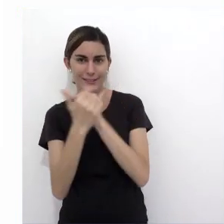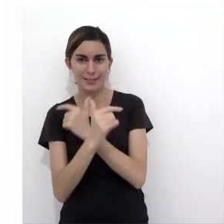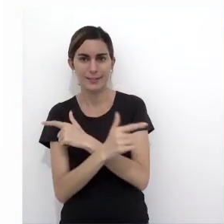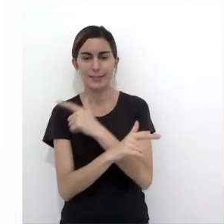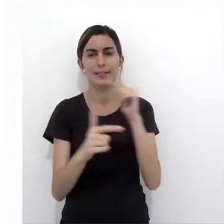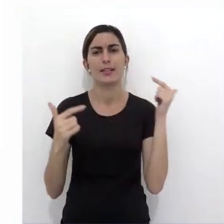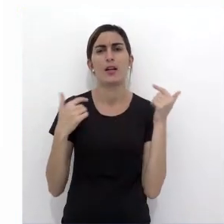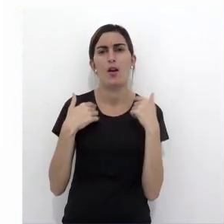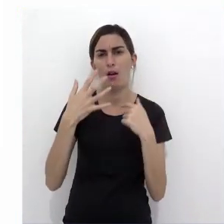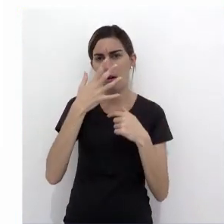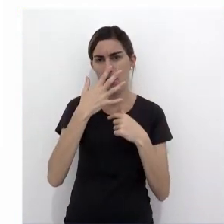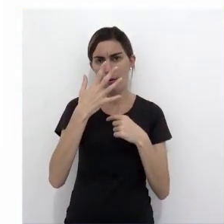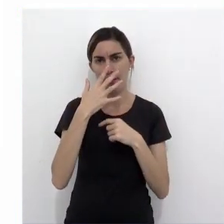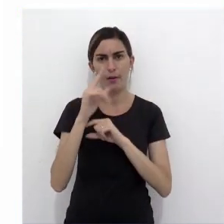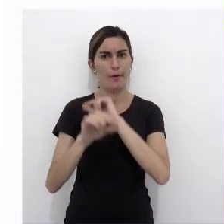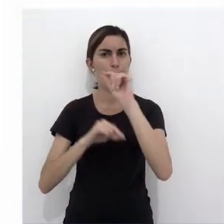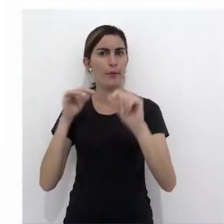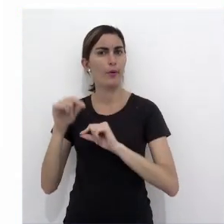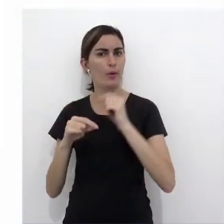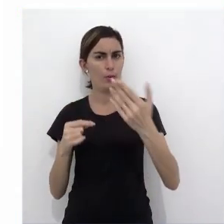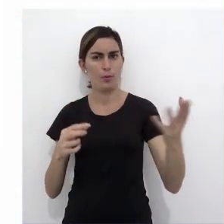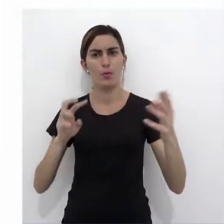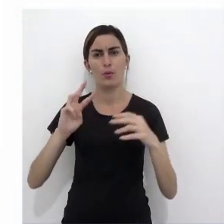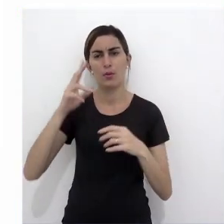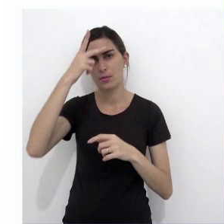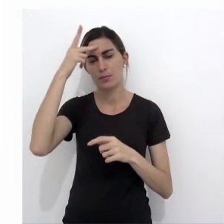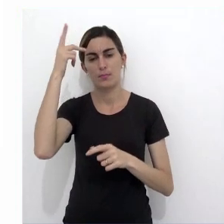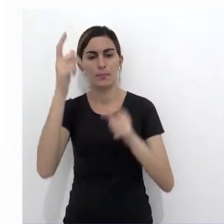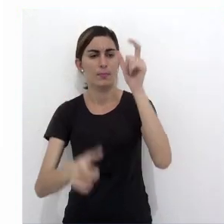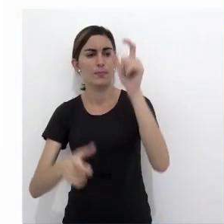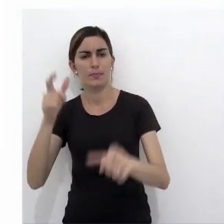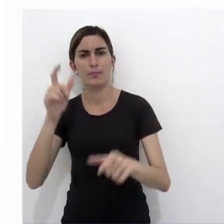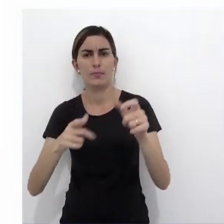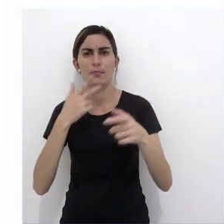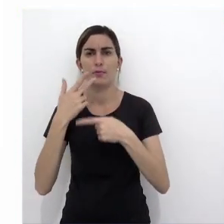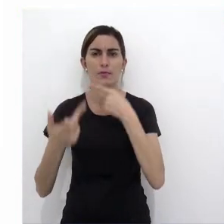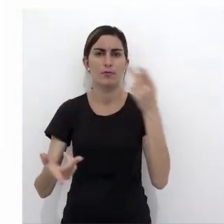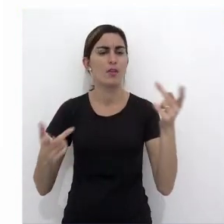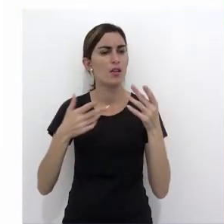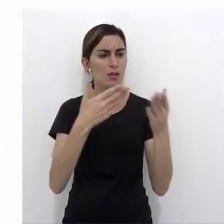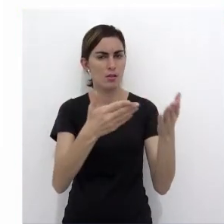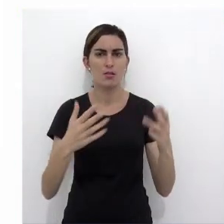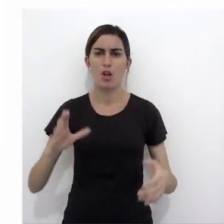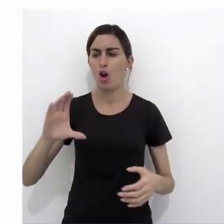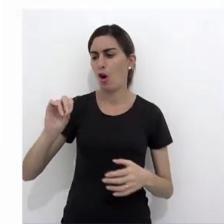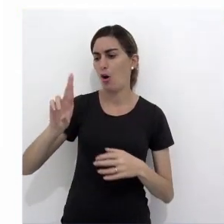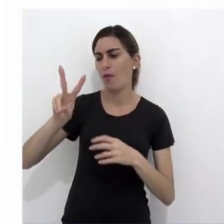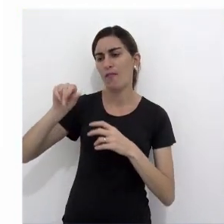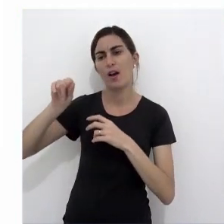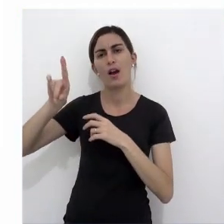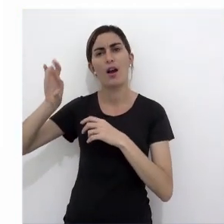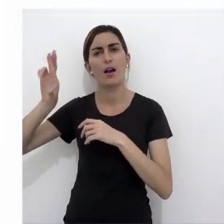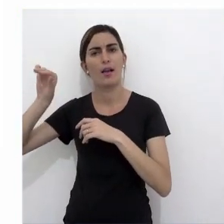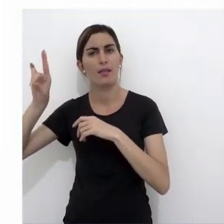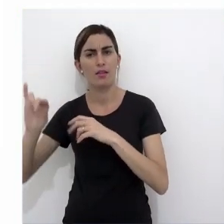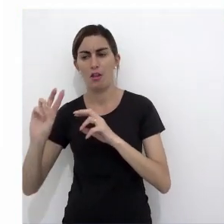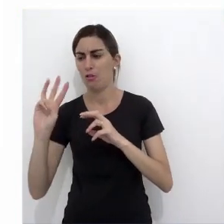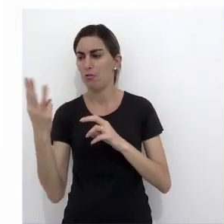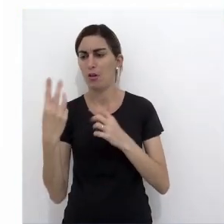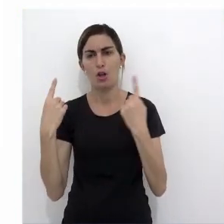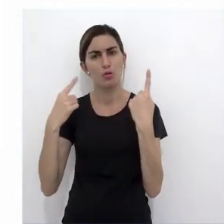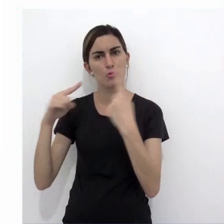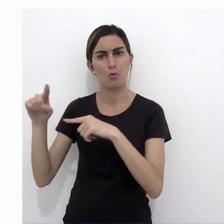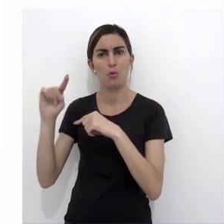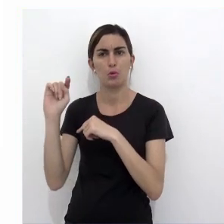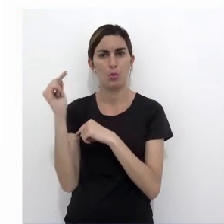é, que os personagens dizem: isso é covardia, 3 contra 1.